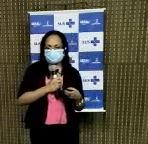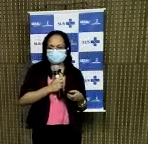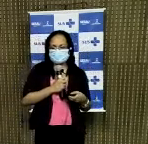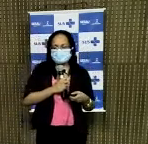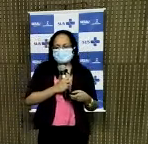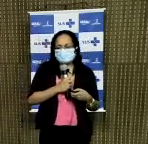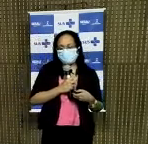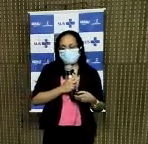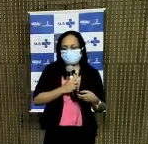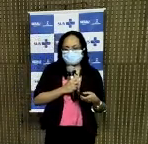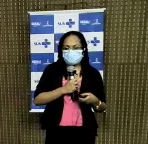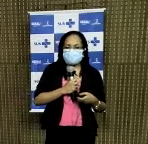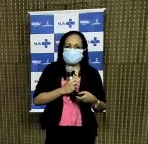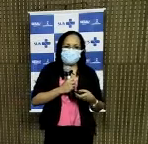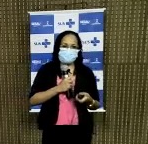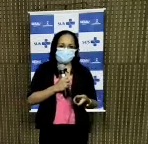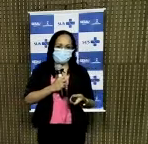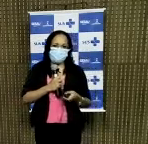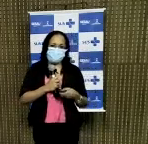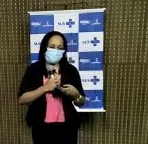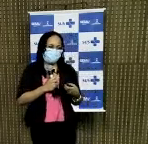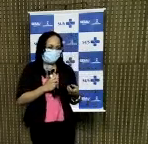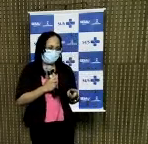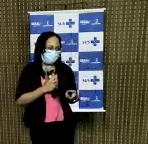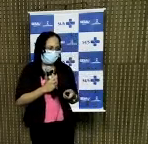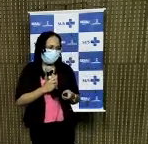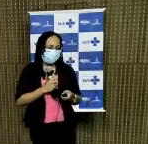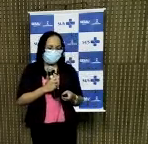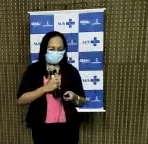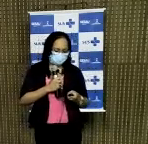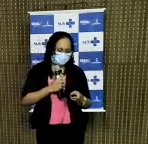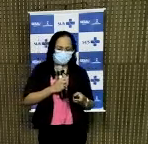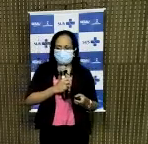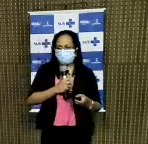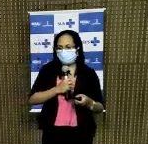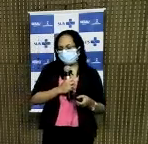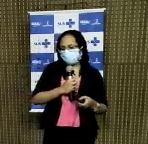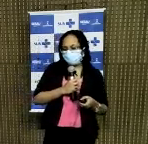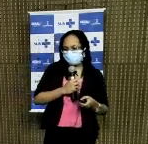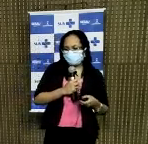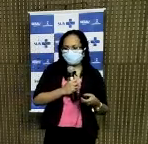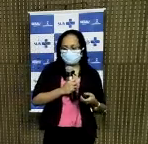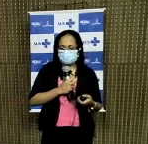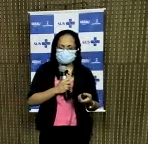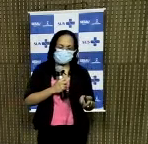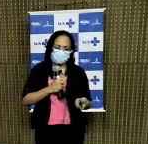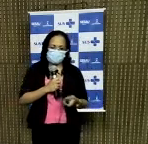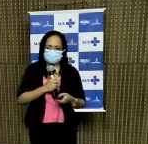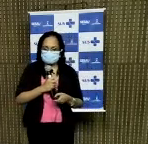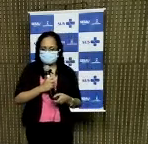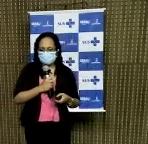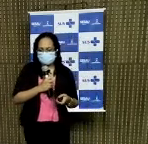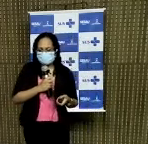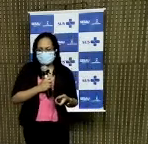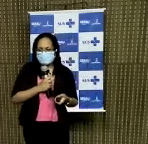pactuado duas unidades para realizar as ações. Nós já fizemos a ação nesse primeiro semestre de 2021, no EMEI e